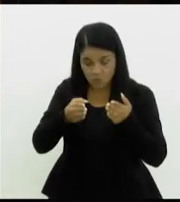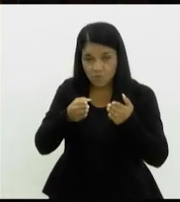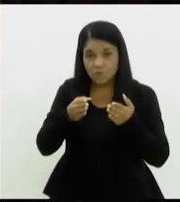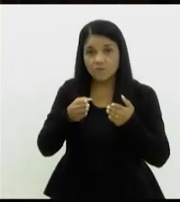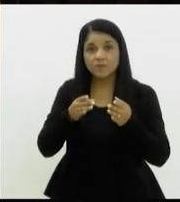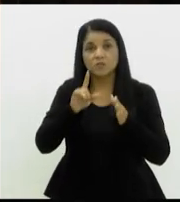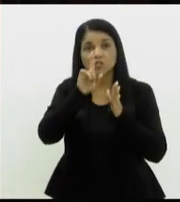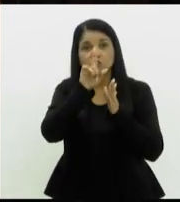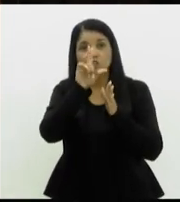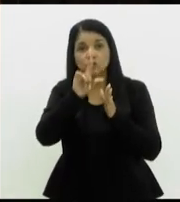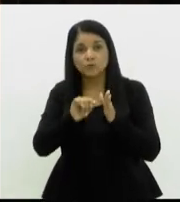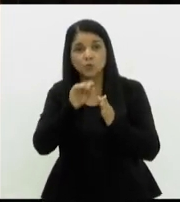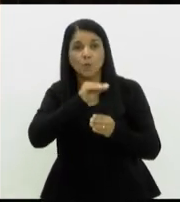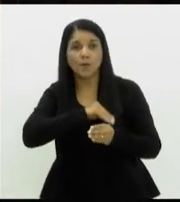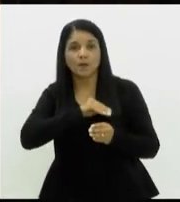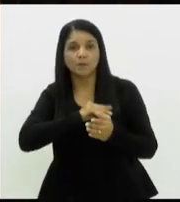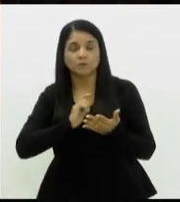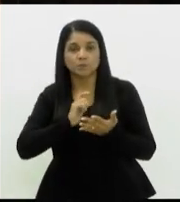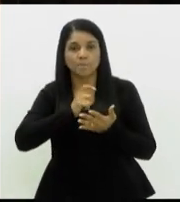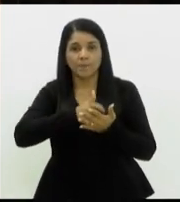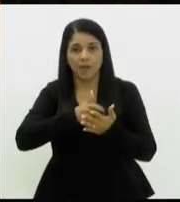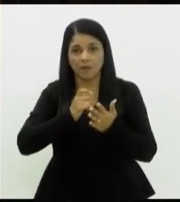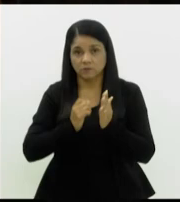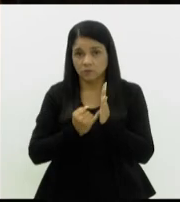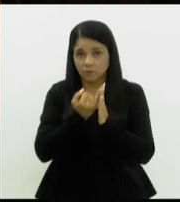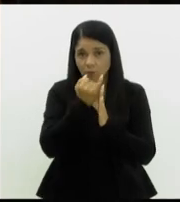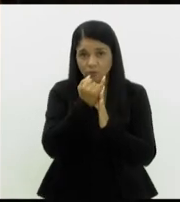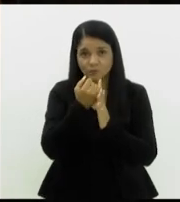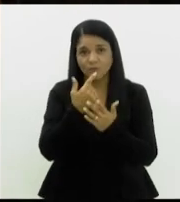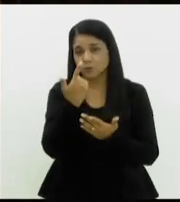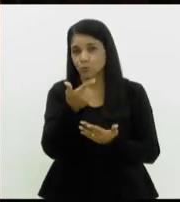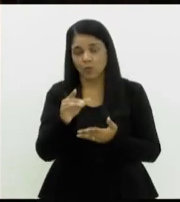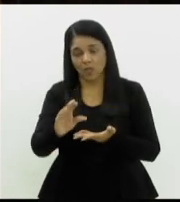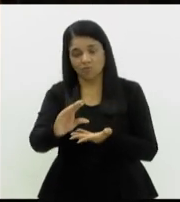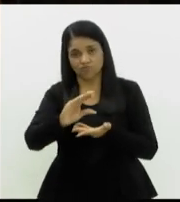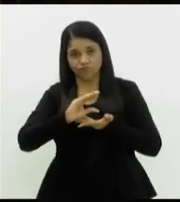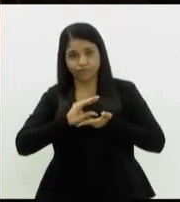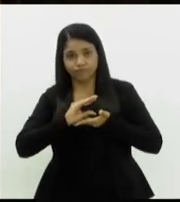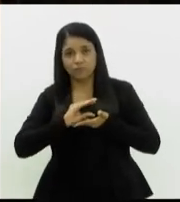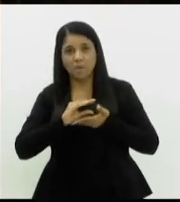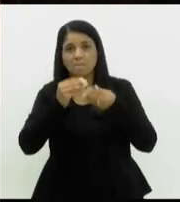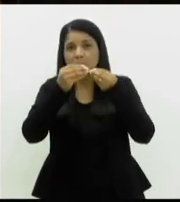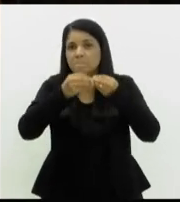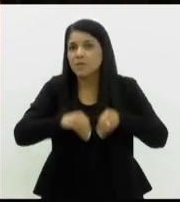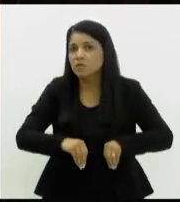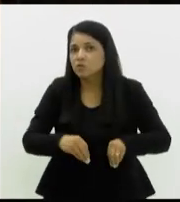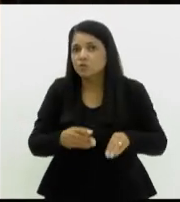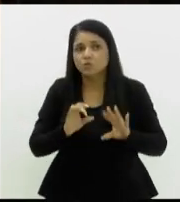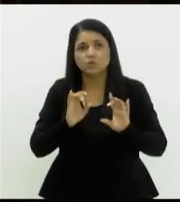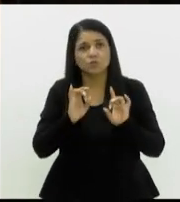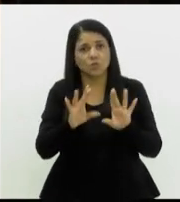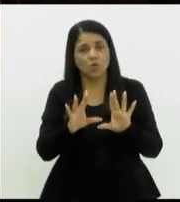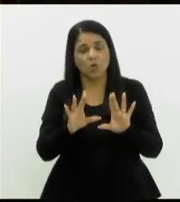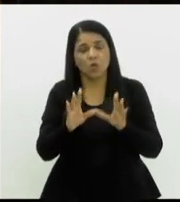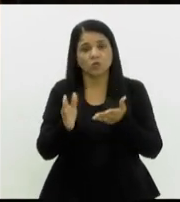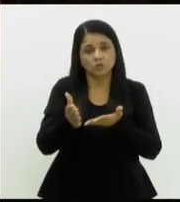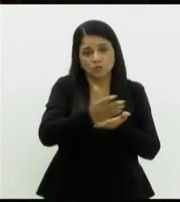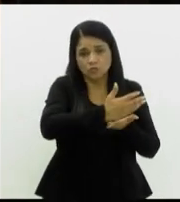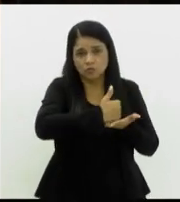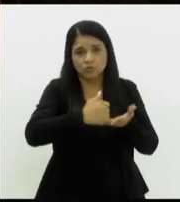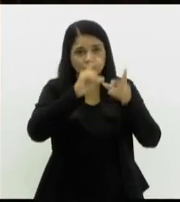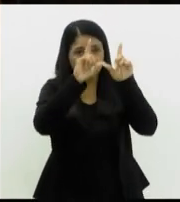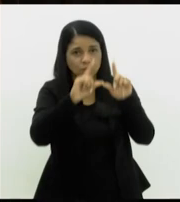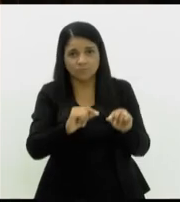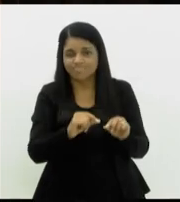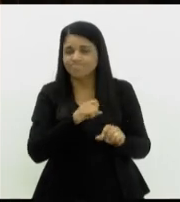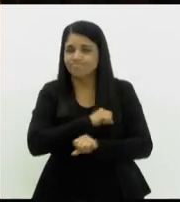impostos, mas não possa haver restituição, trazendo prejuízo, trazendo uma possível diminuição de receitas, não é